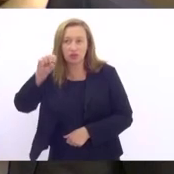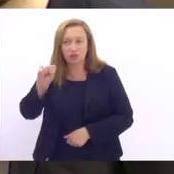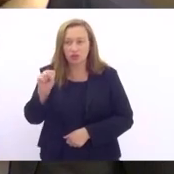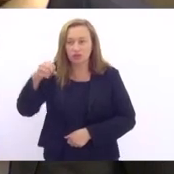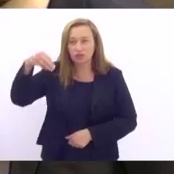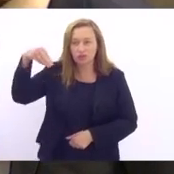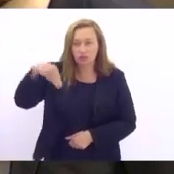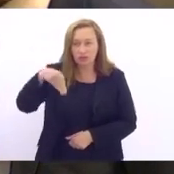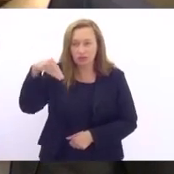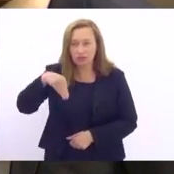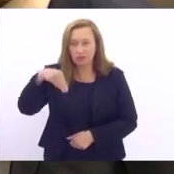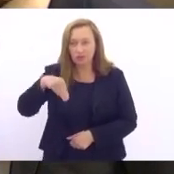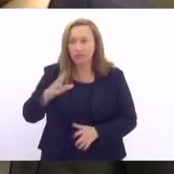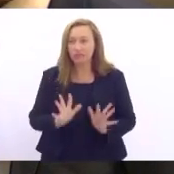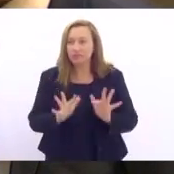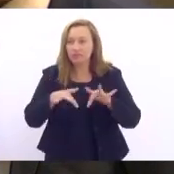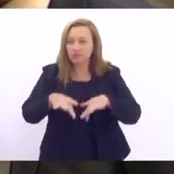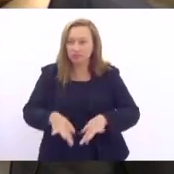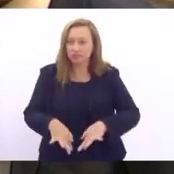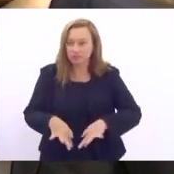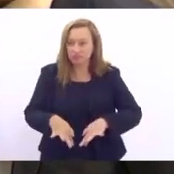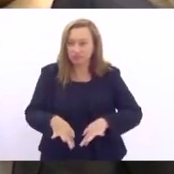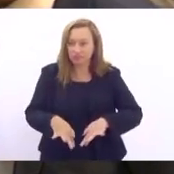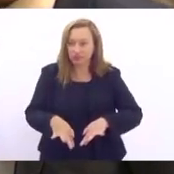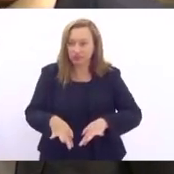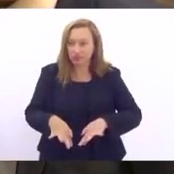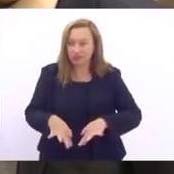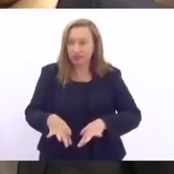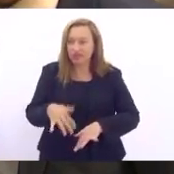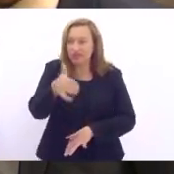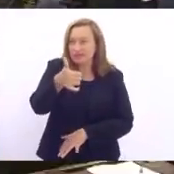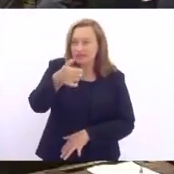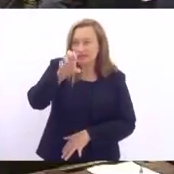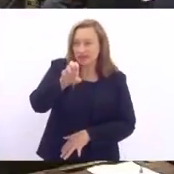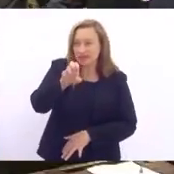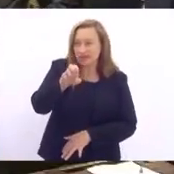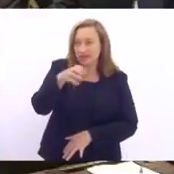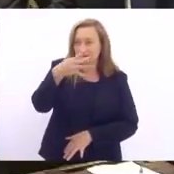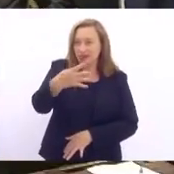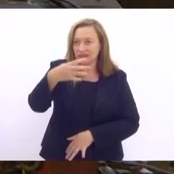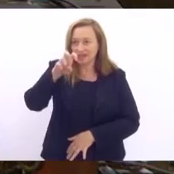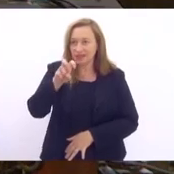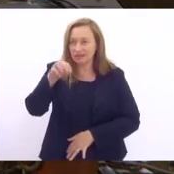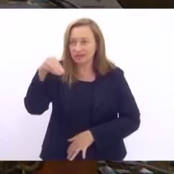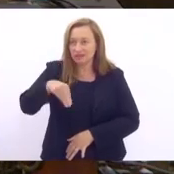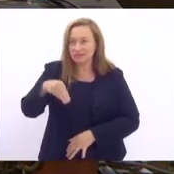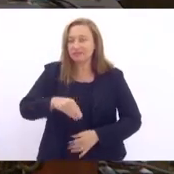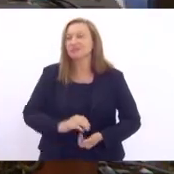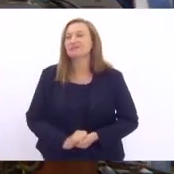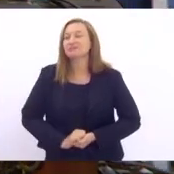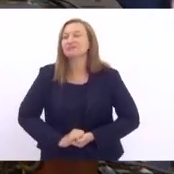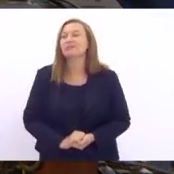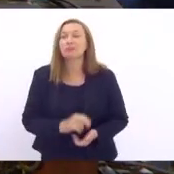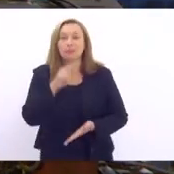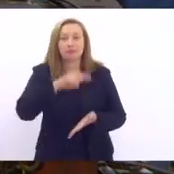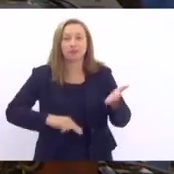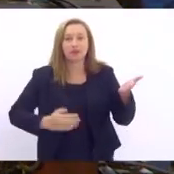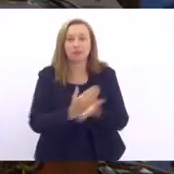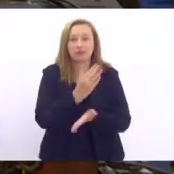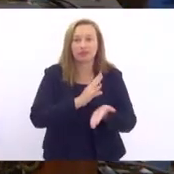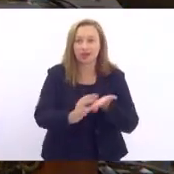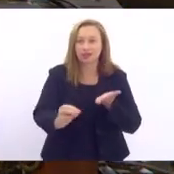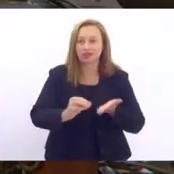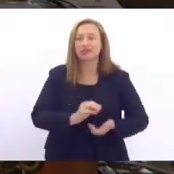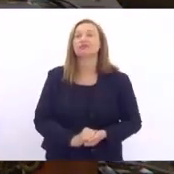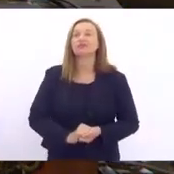encerrada às 15 horas e 45 minutos. Lida e aprovada a ata, passa-se a ordem do